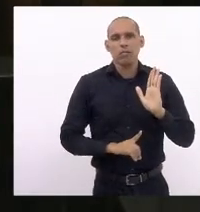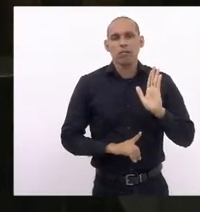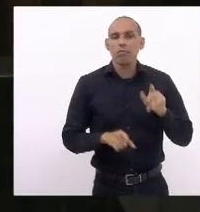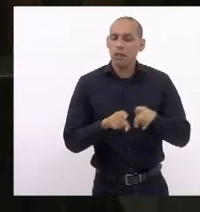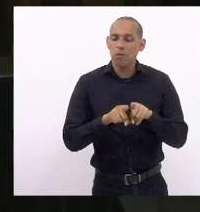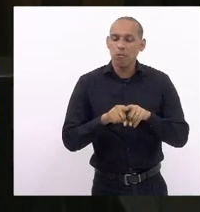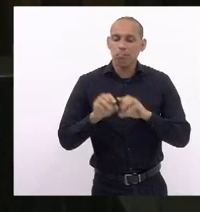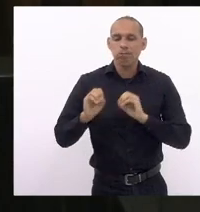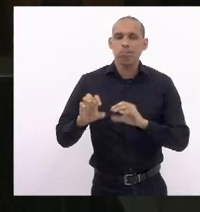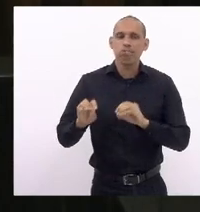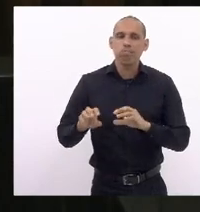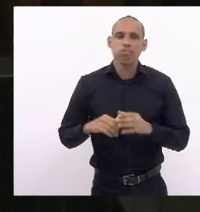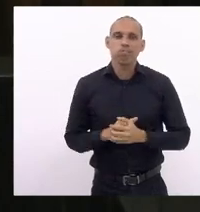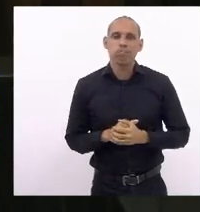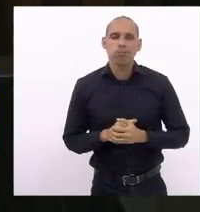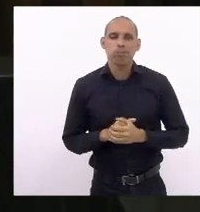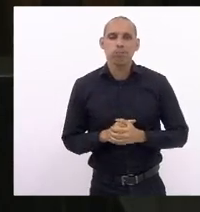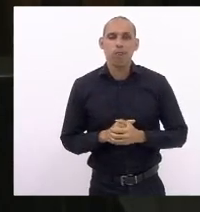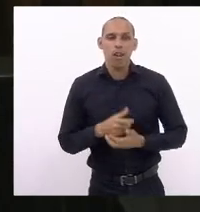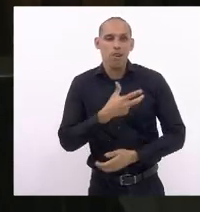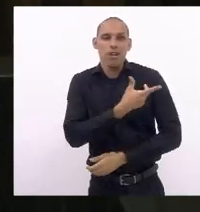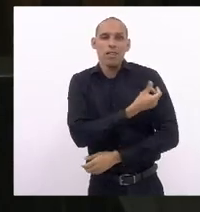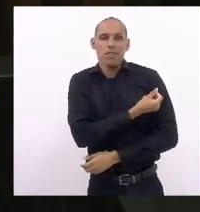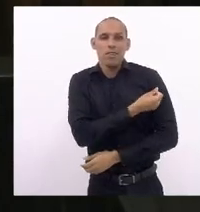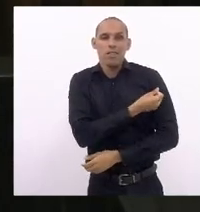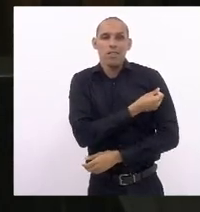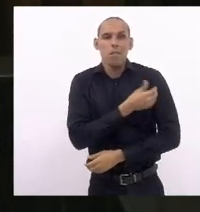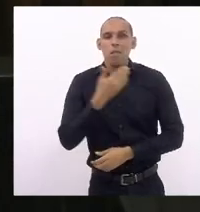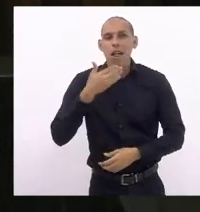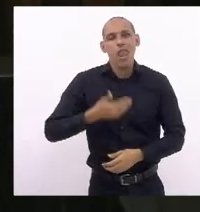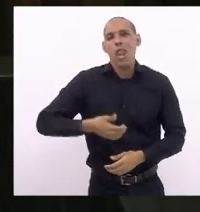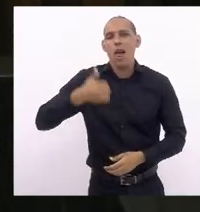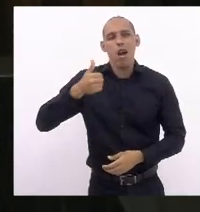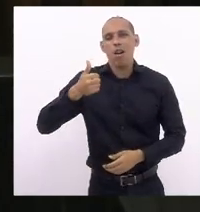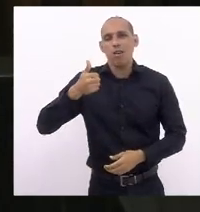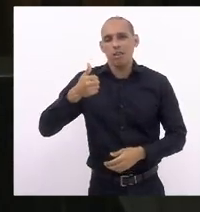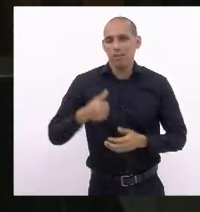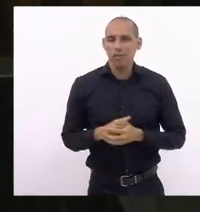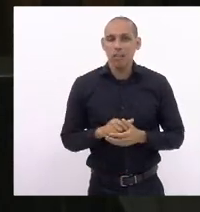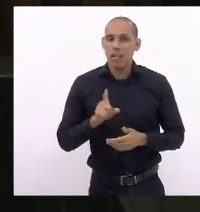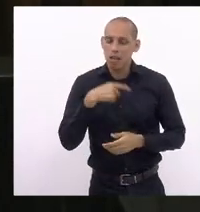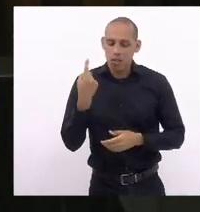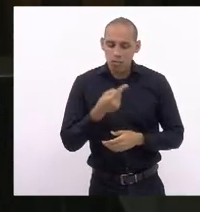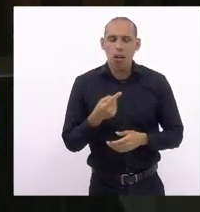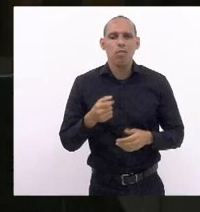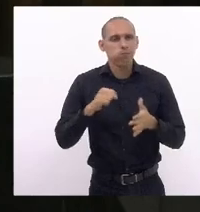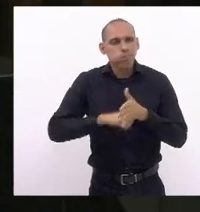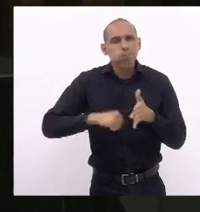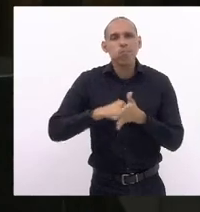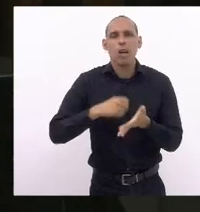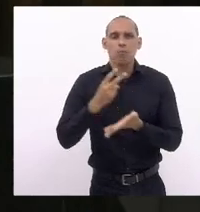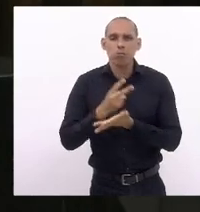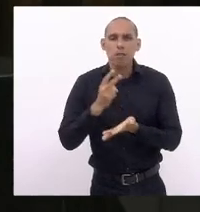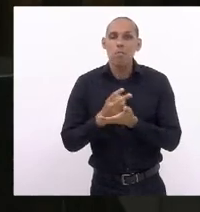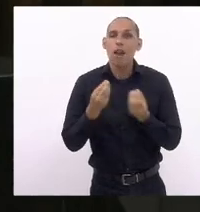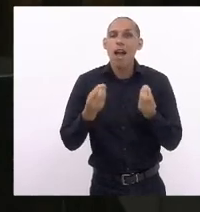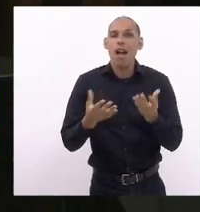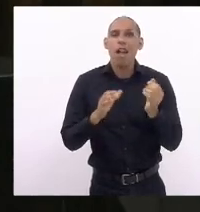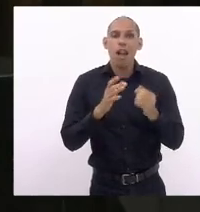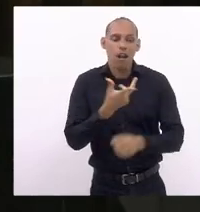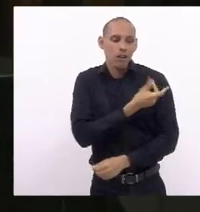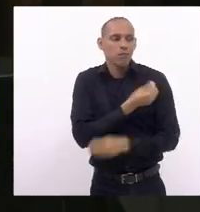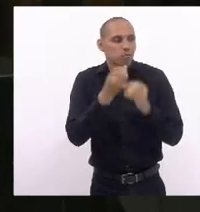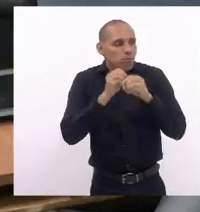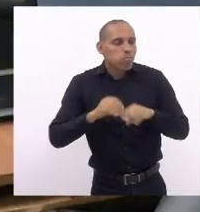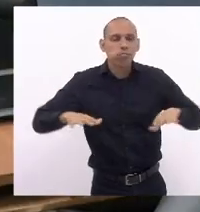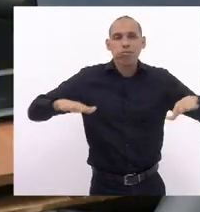educação. A vacina é o melhor caminho para isso e nós vamos continuar lutando para que a vacina seja garantida a todas e todos.